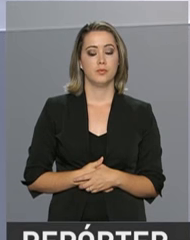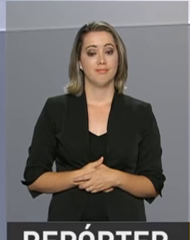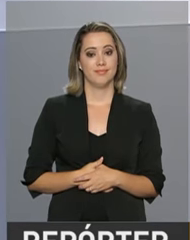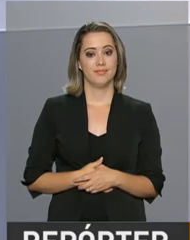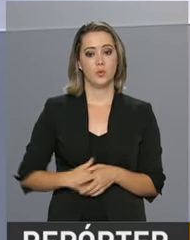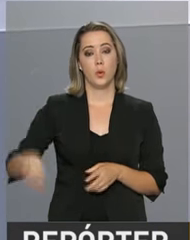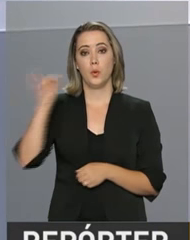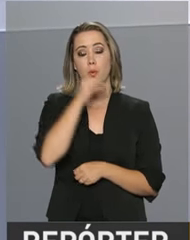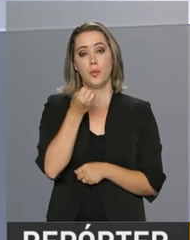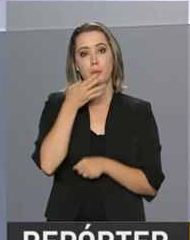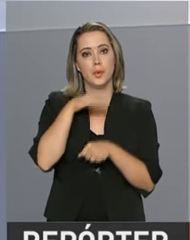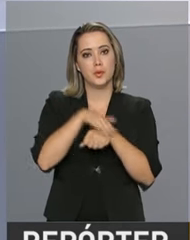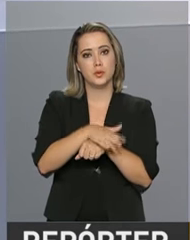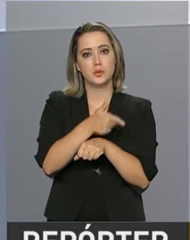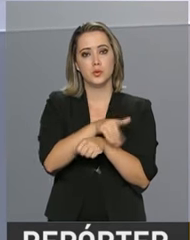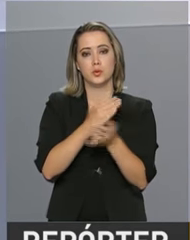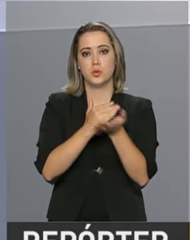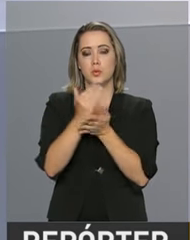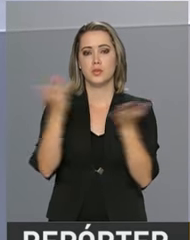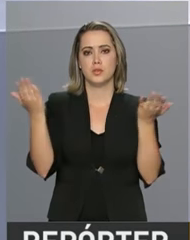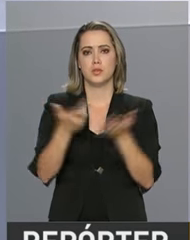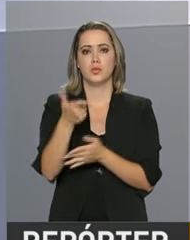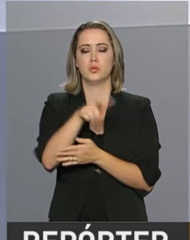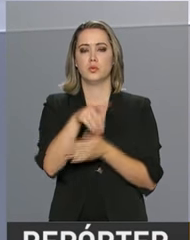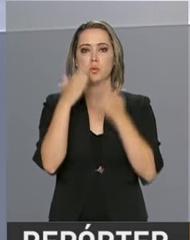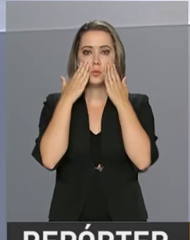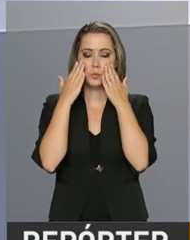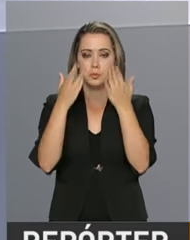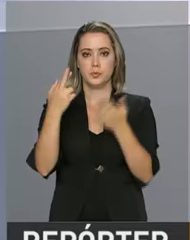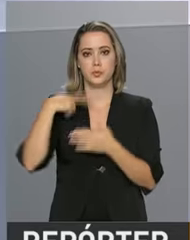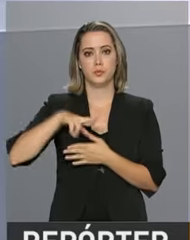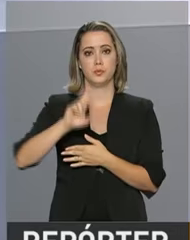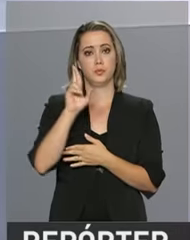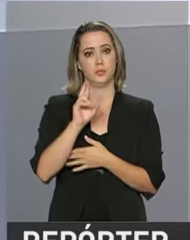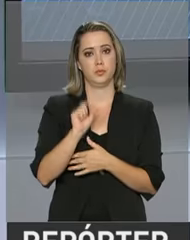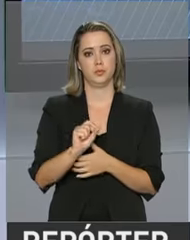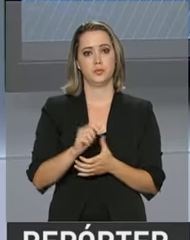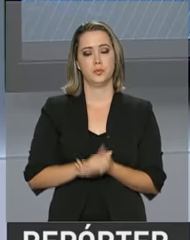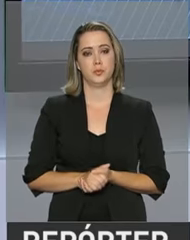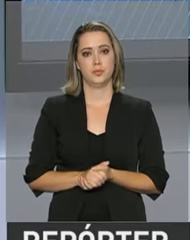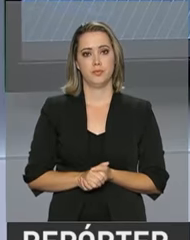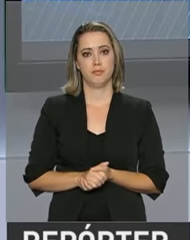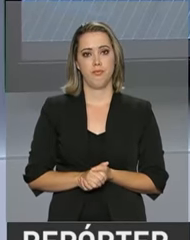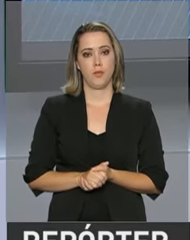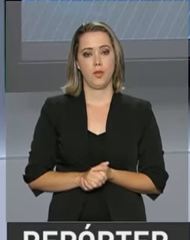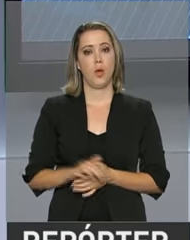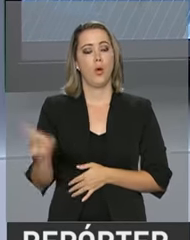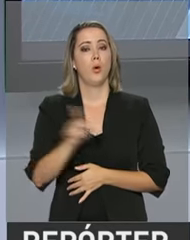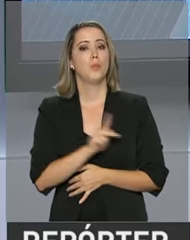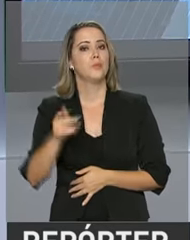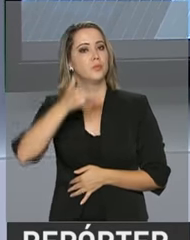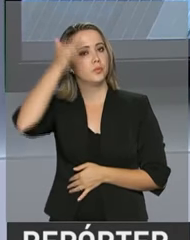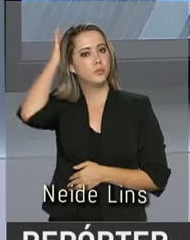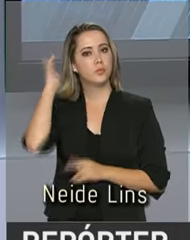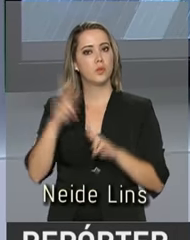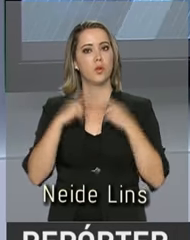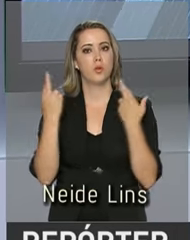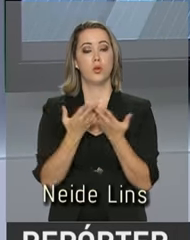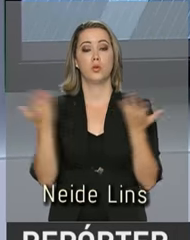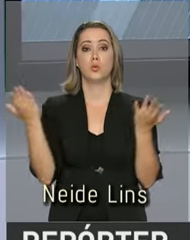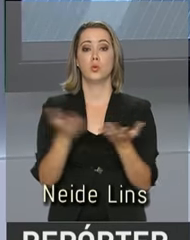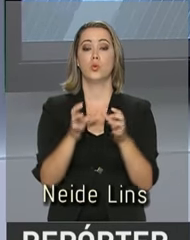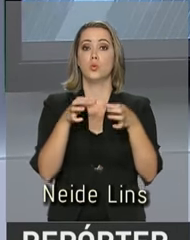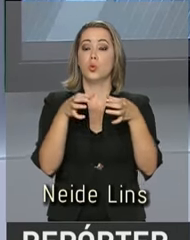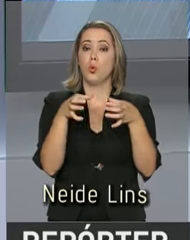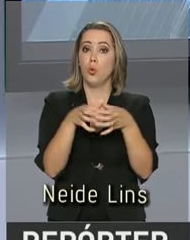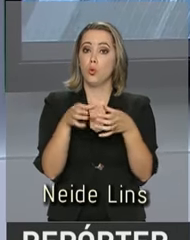olá boa noite começa agora mais uma edição do repórter nbr o presidente michel temer se reuniu hoje